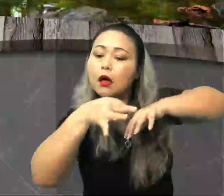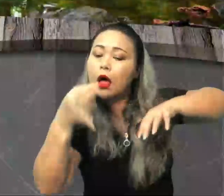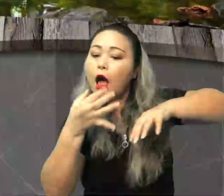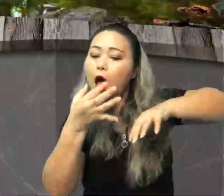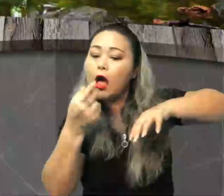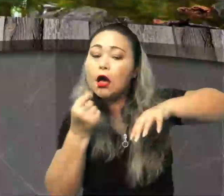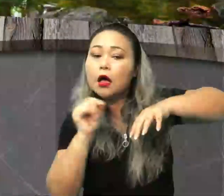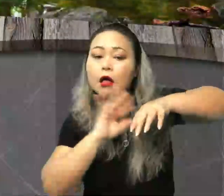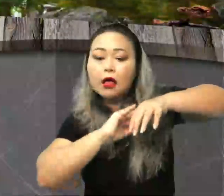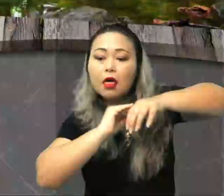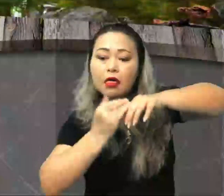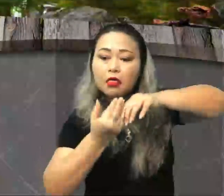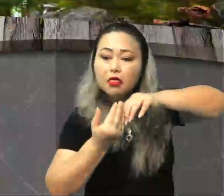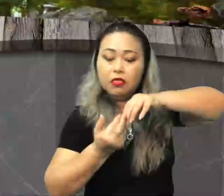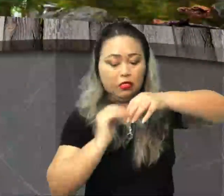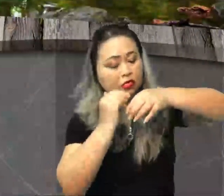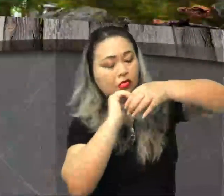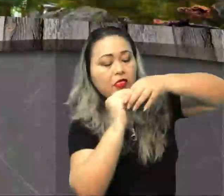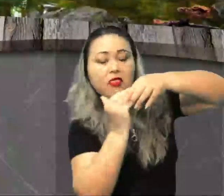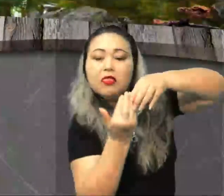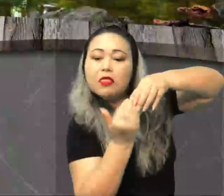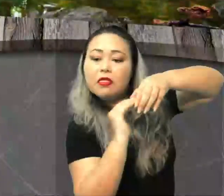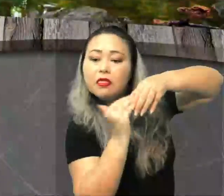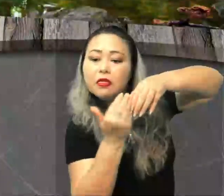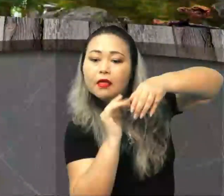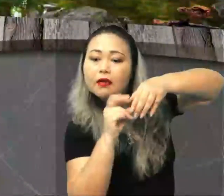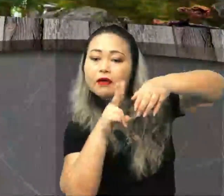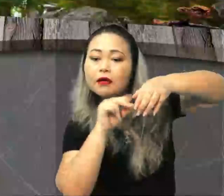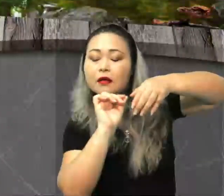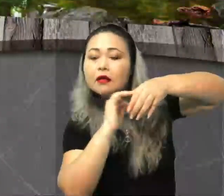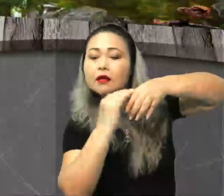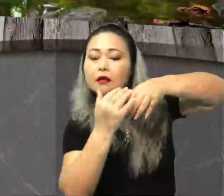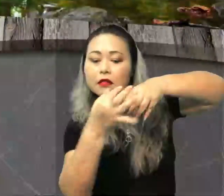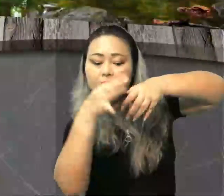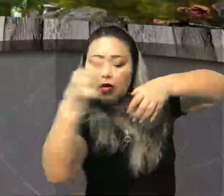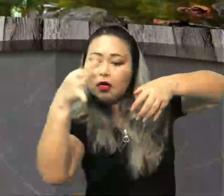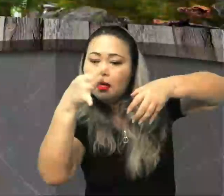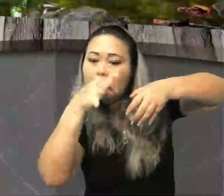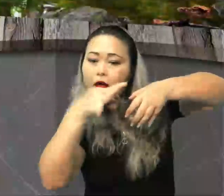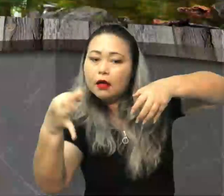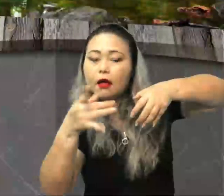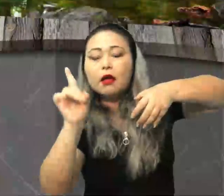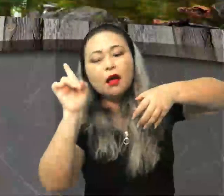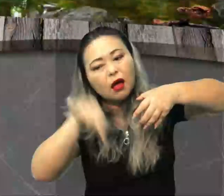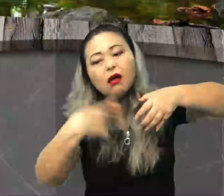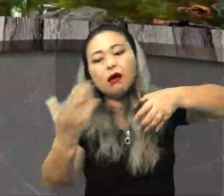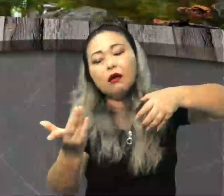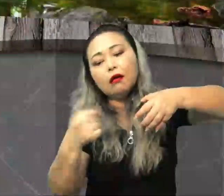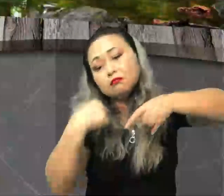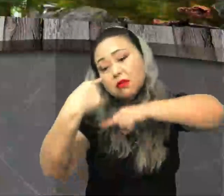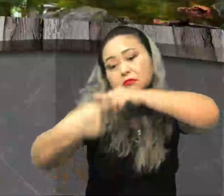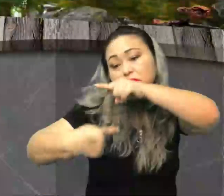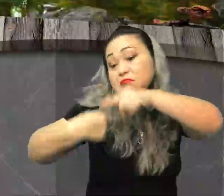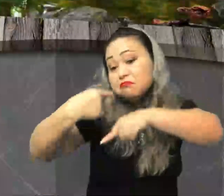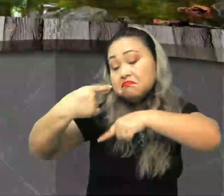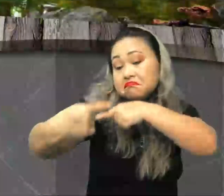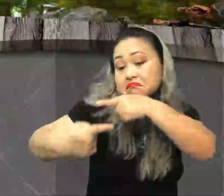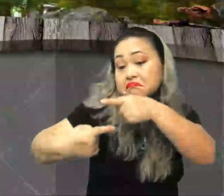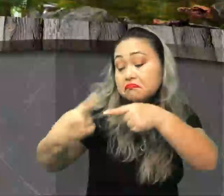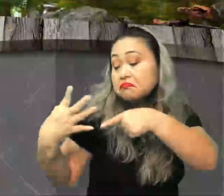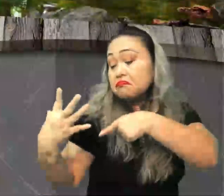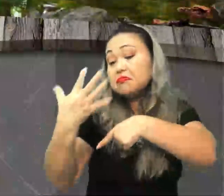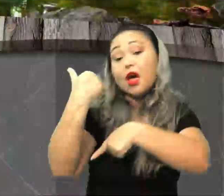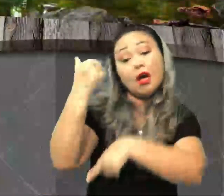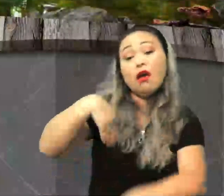se alimentar primeiro das vísceras, certo? E é a cadeia alimentar, né, galera? É